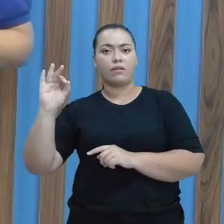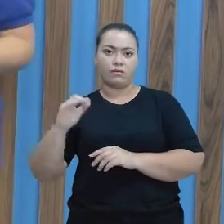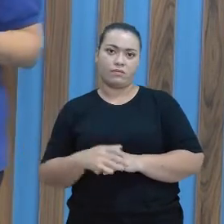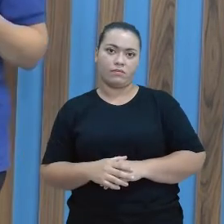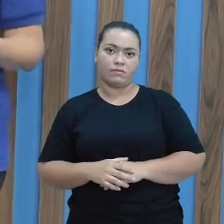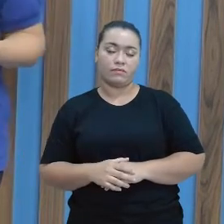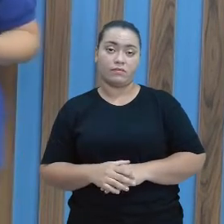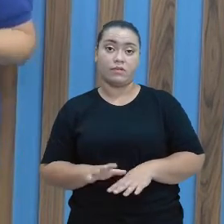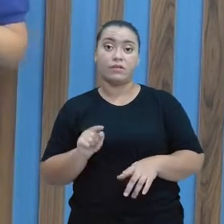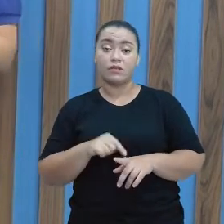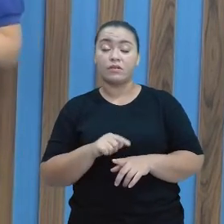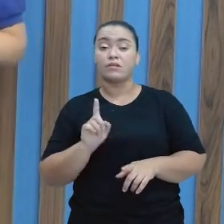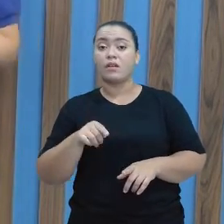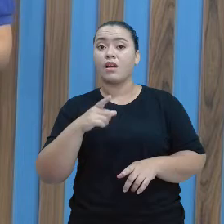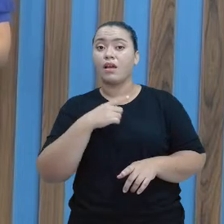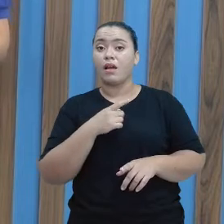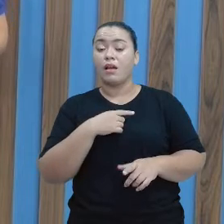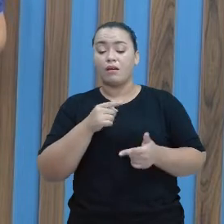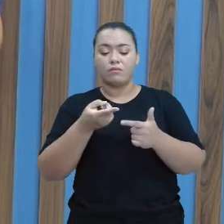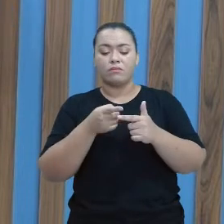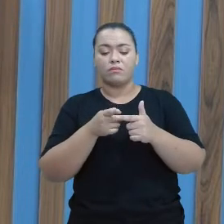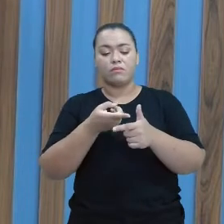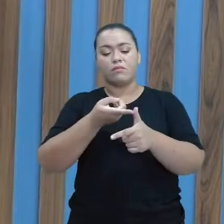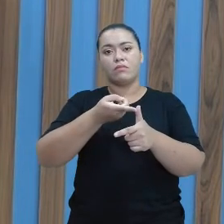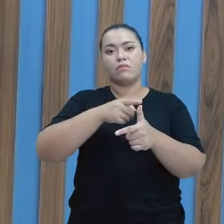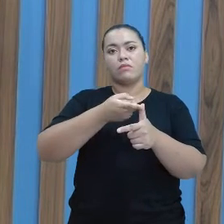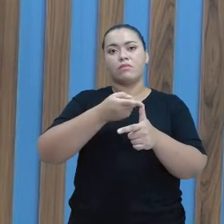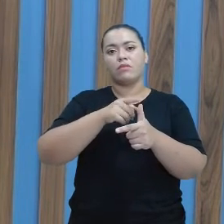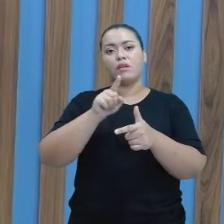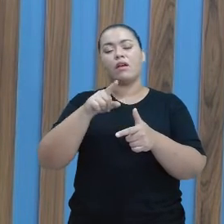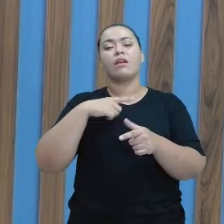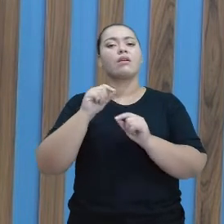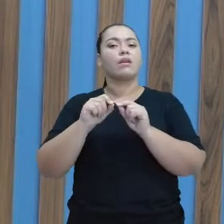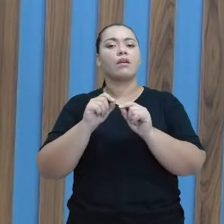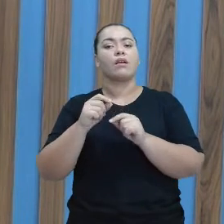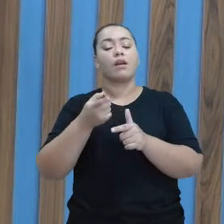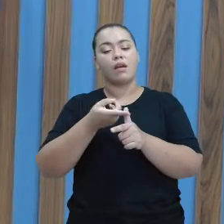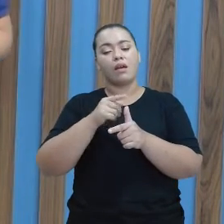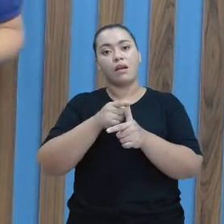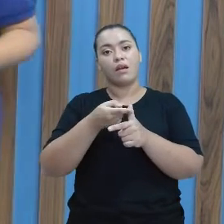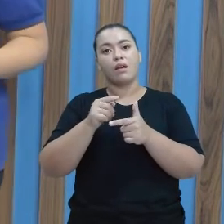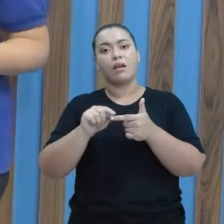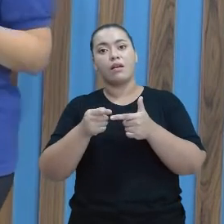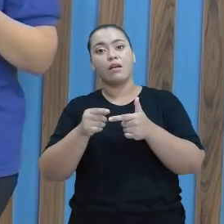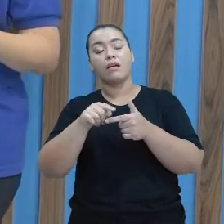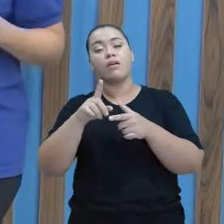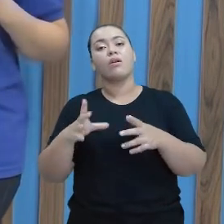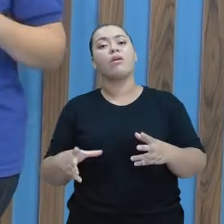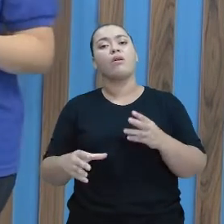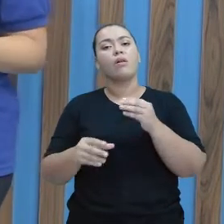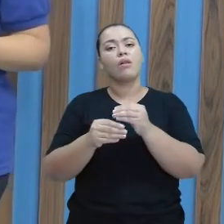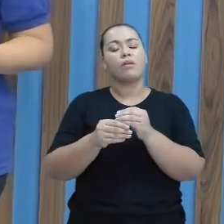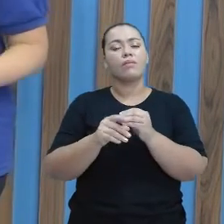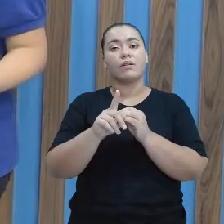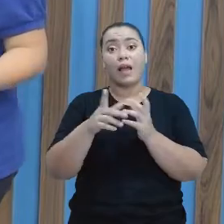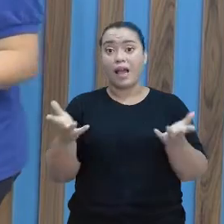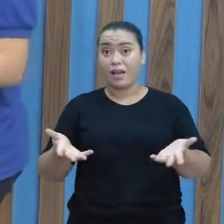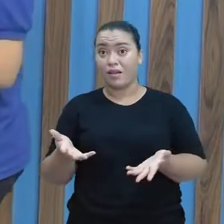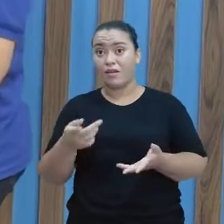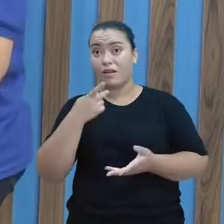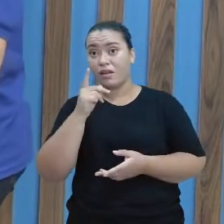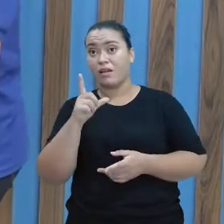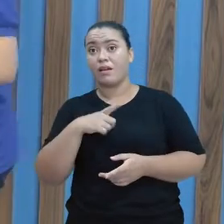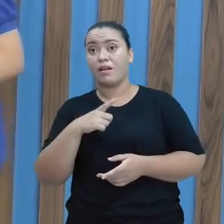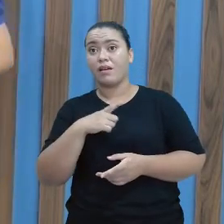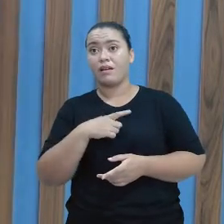graus. E isso vai fazer com que esses ângulos chamem ângulos complementares. Nesse caso, para ângulos complementares, a gente vai